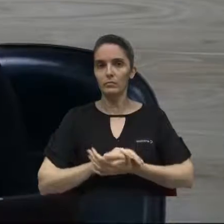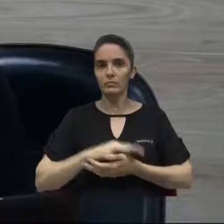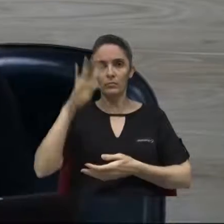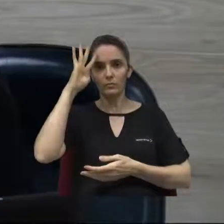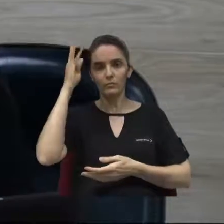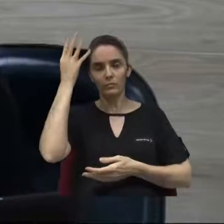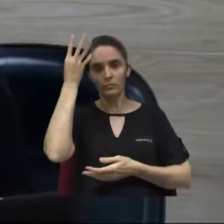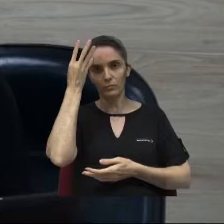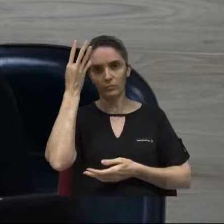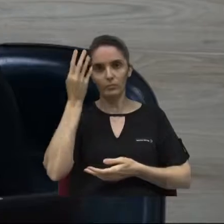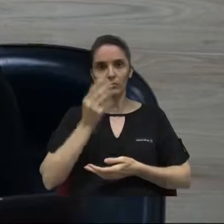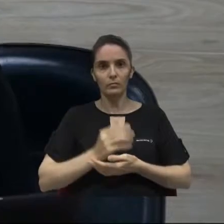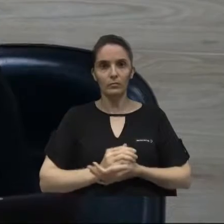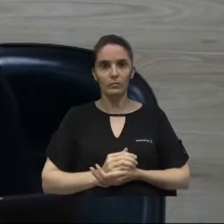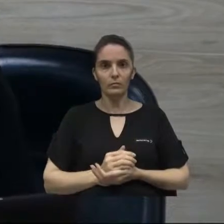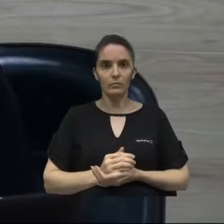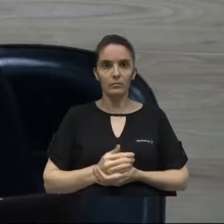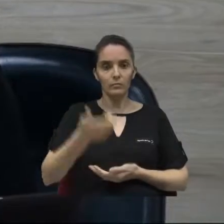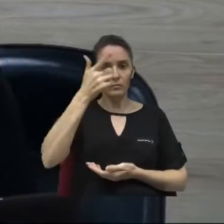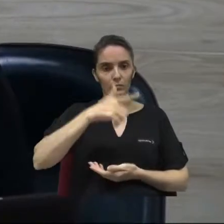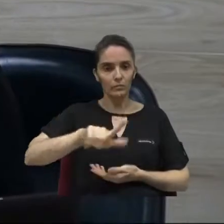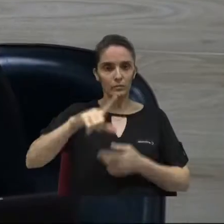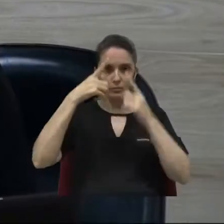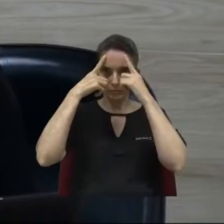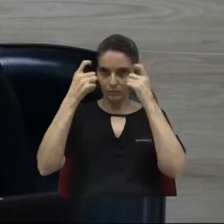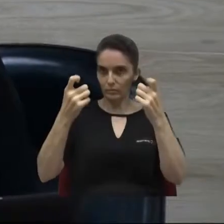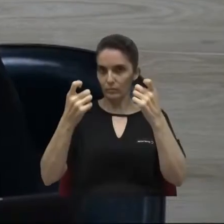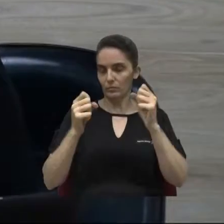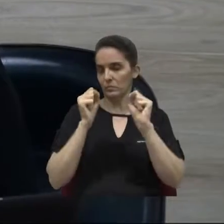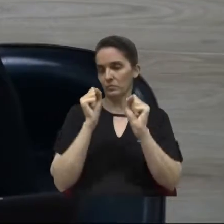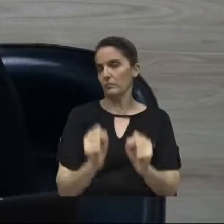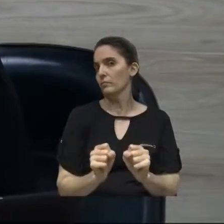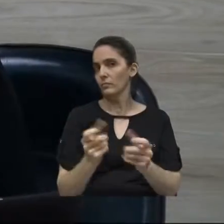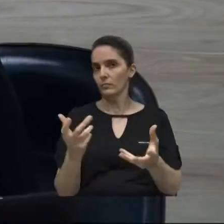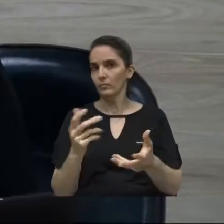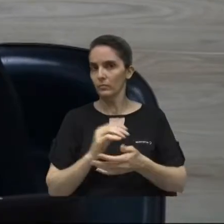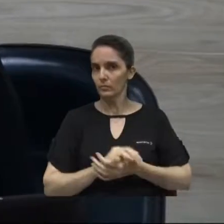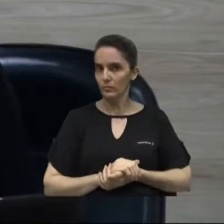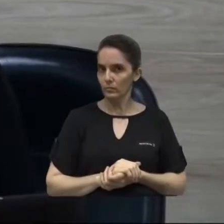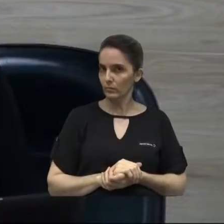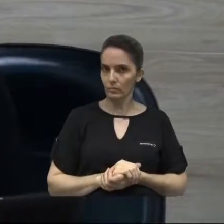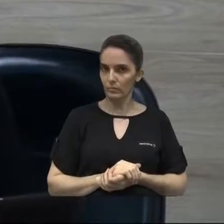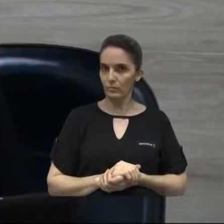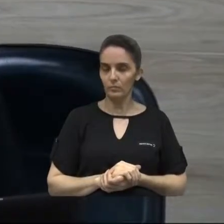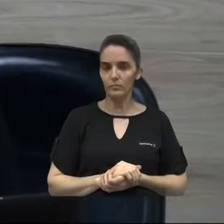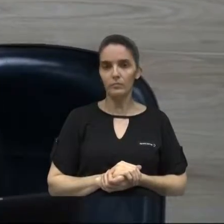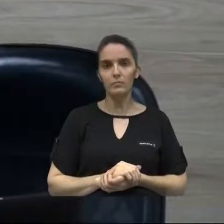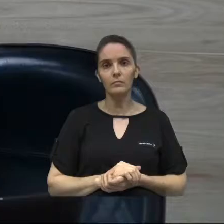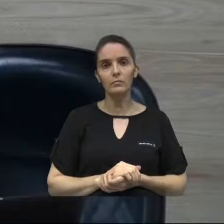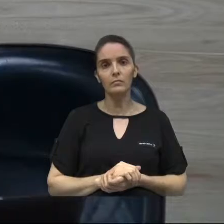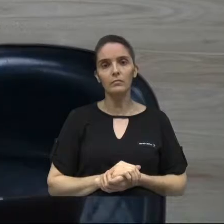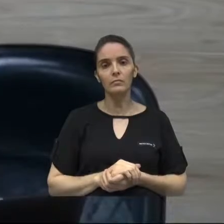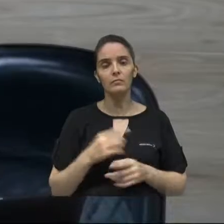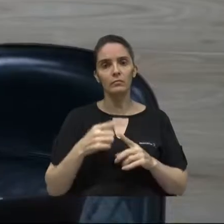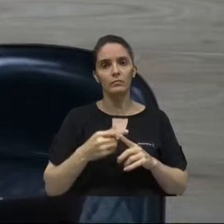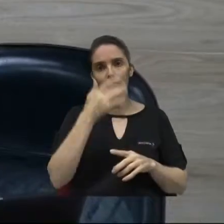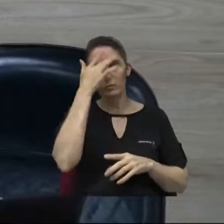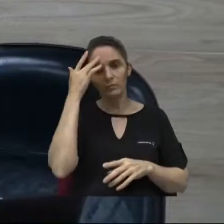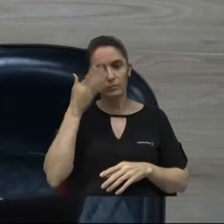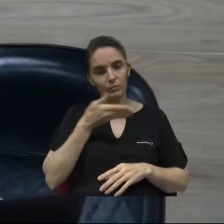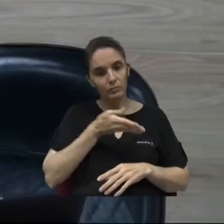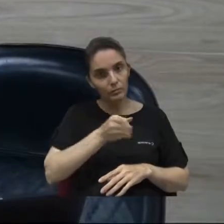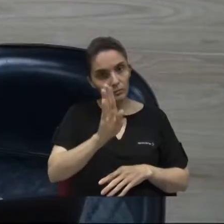outro tem motivo. Bem sei que quando buscamos o hospital,